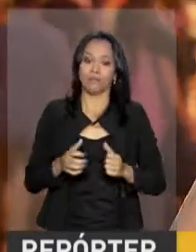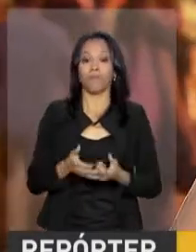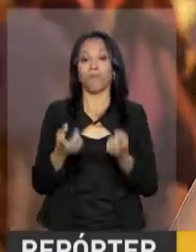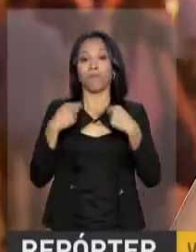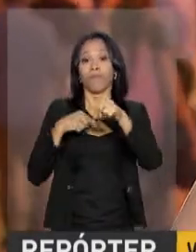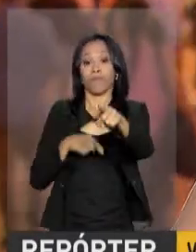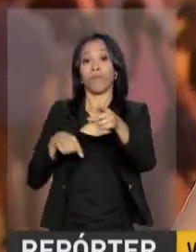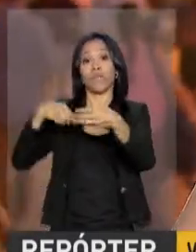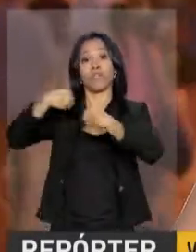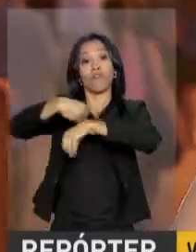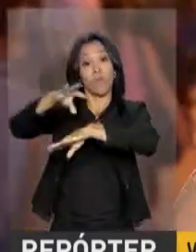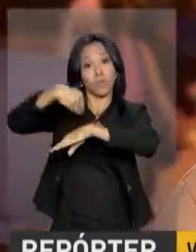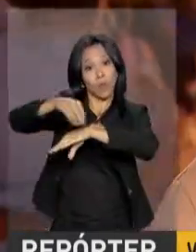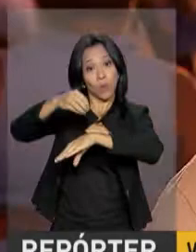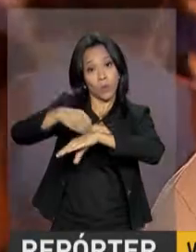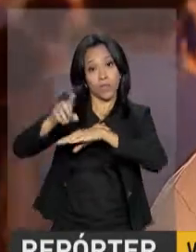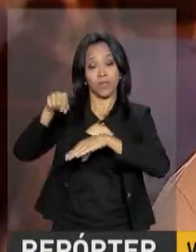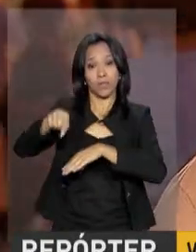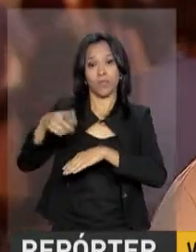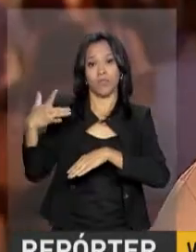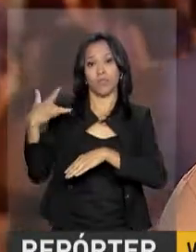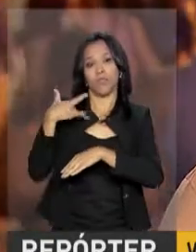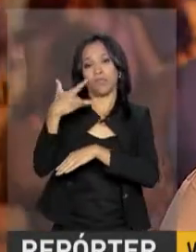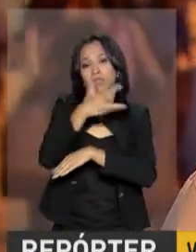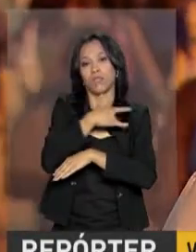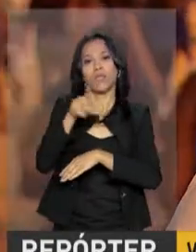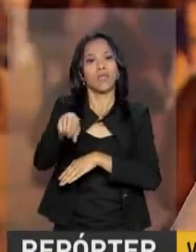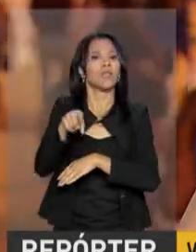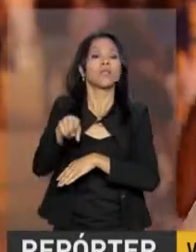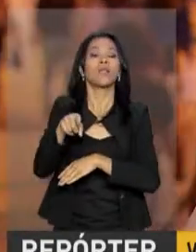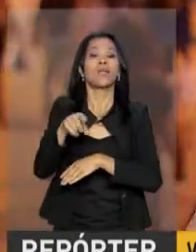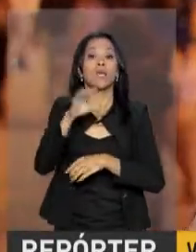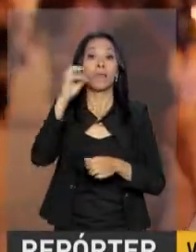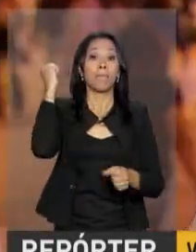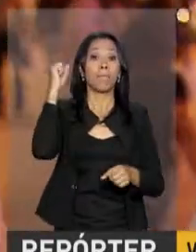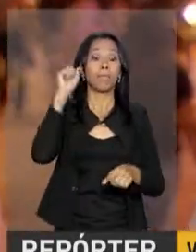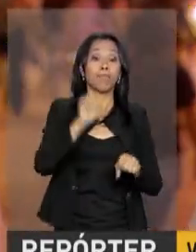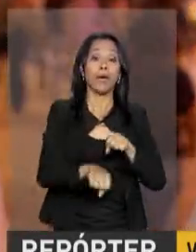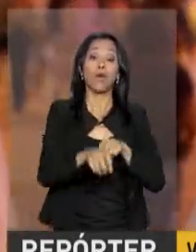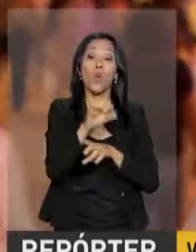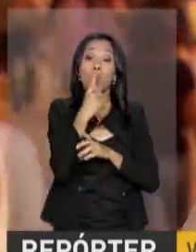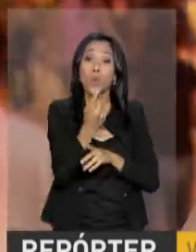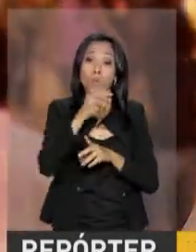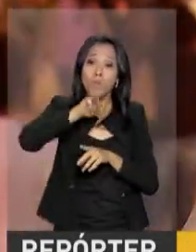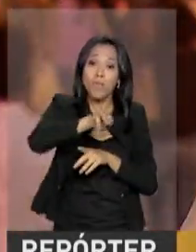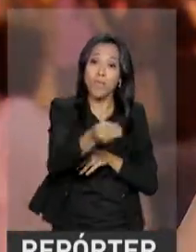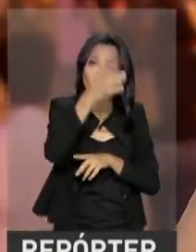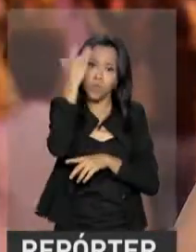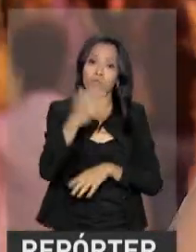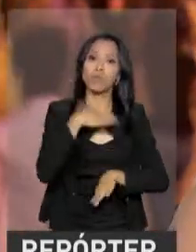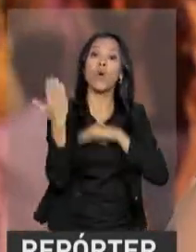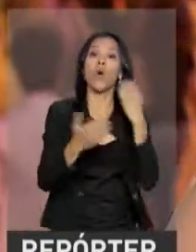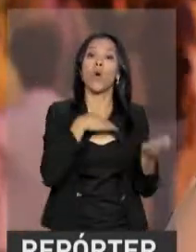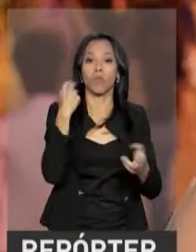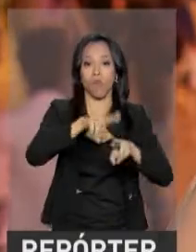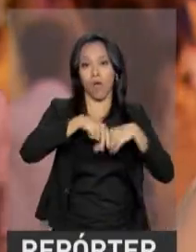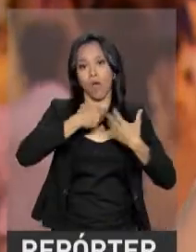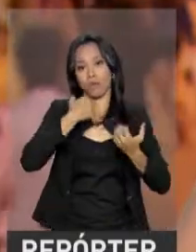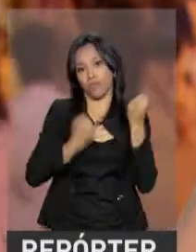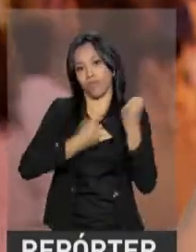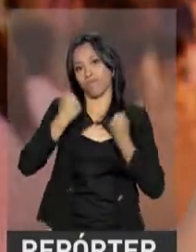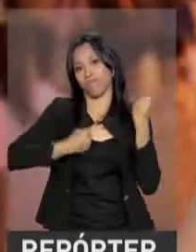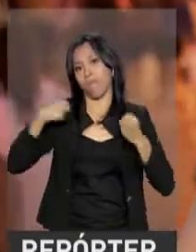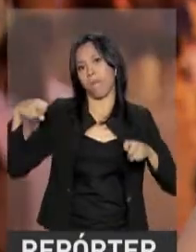Mundial de Saúde apontam que acidentes rodoviários matam 1 milhão de pessoas por ano no mundo e é a principal causa